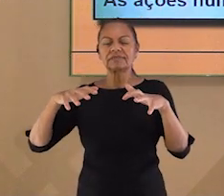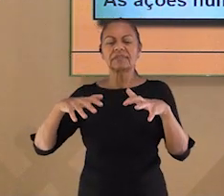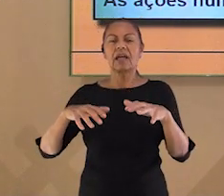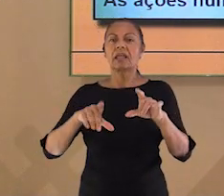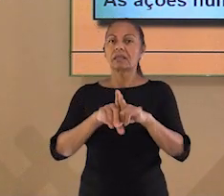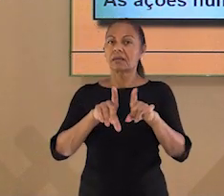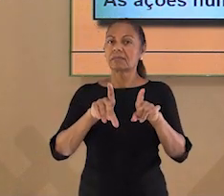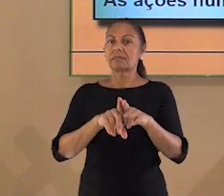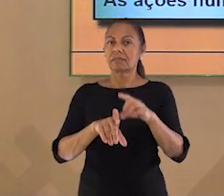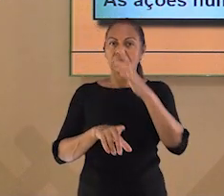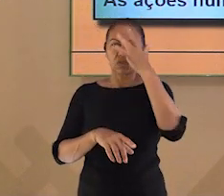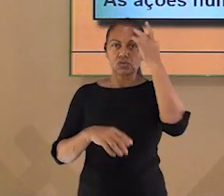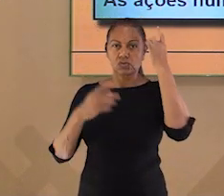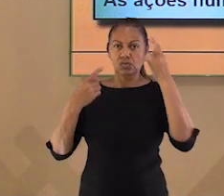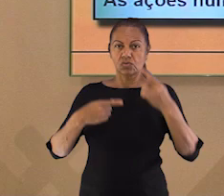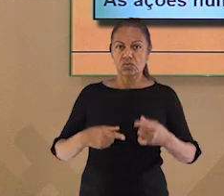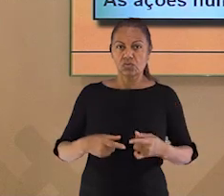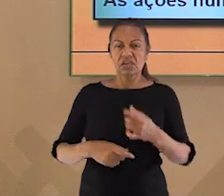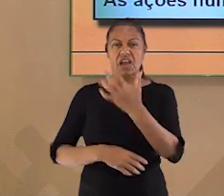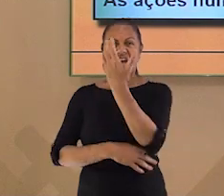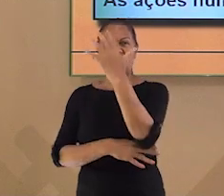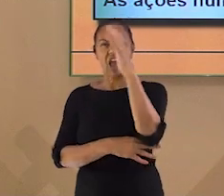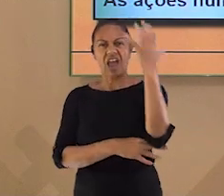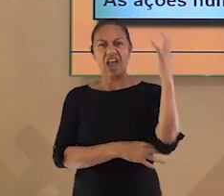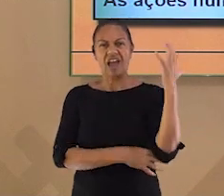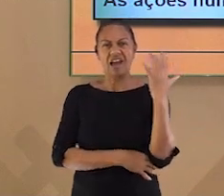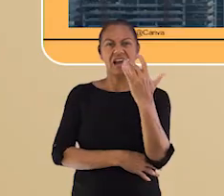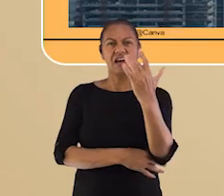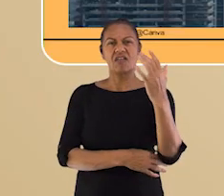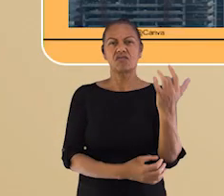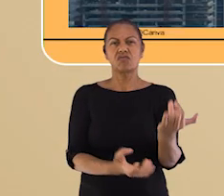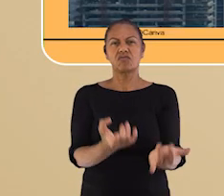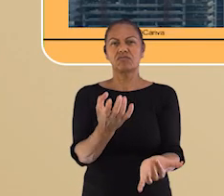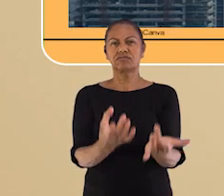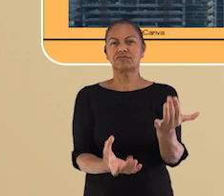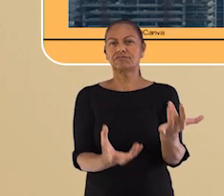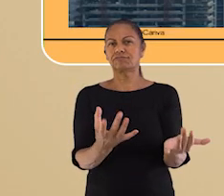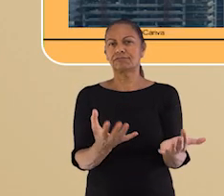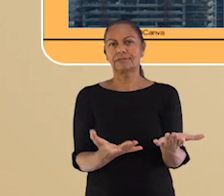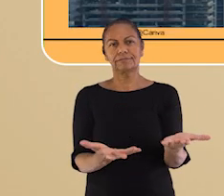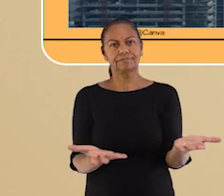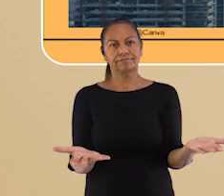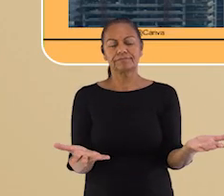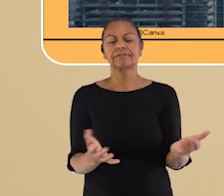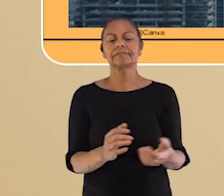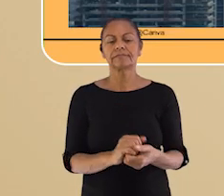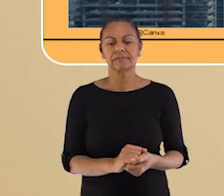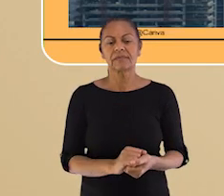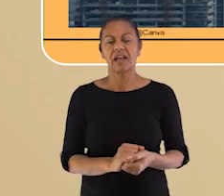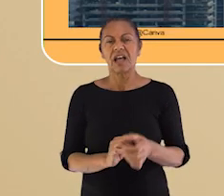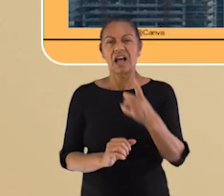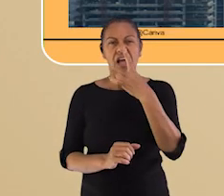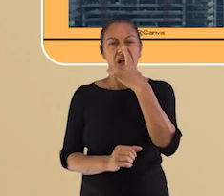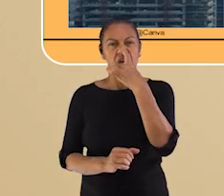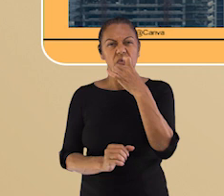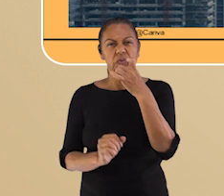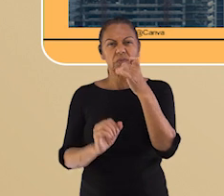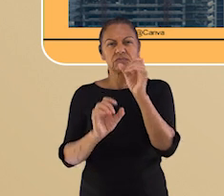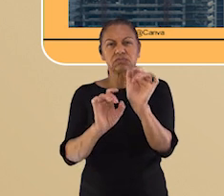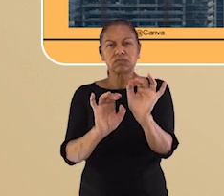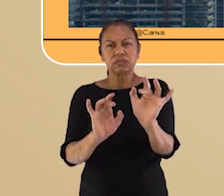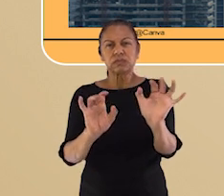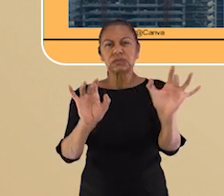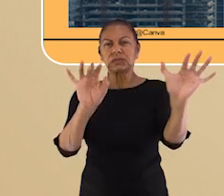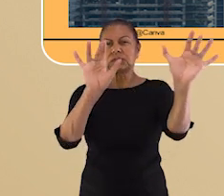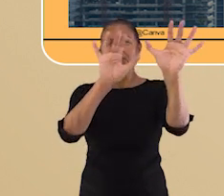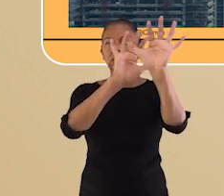as ações humanas, como as ações de queimadas. Em cidades mais urbanizadas e industrializadas,